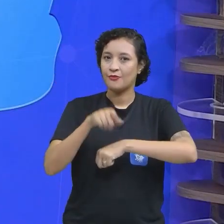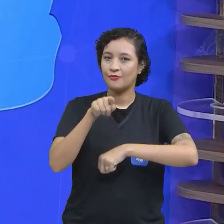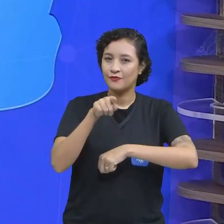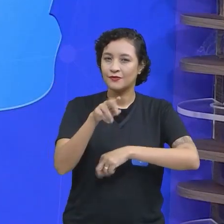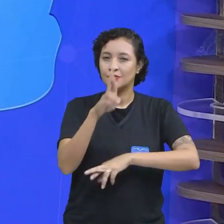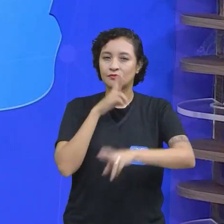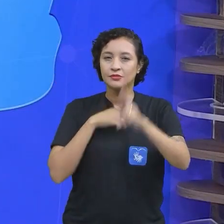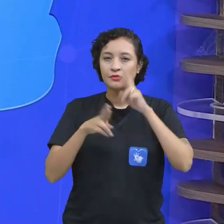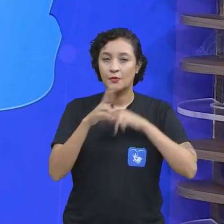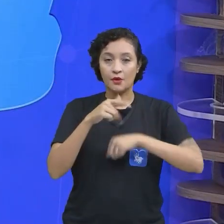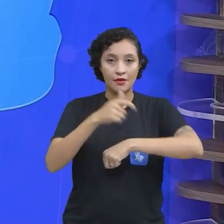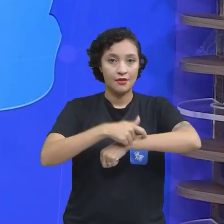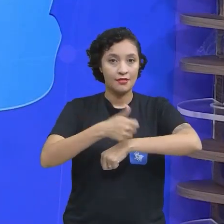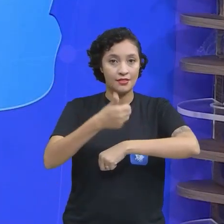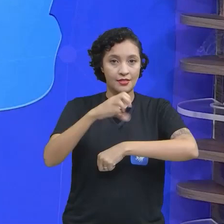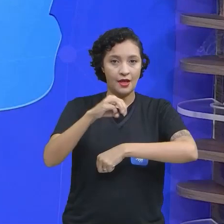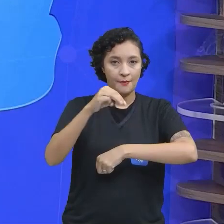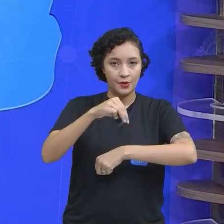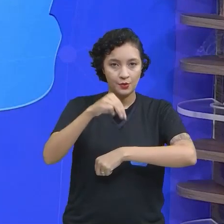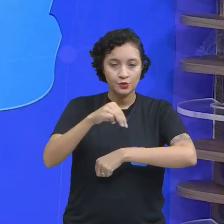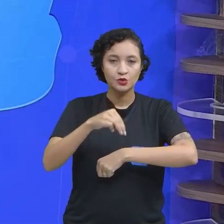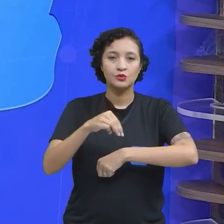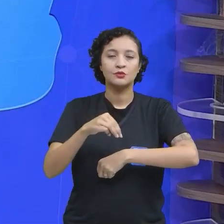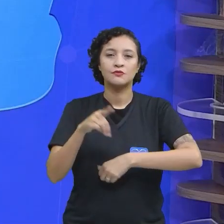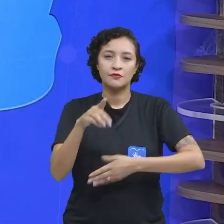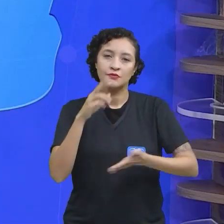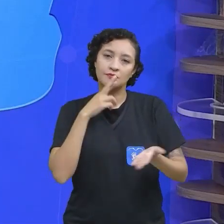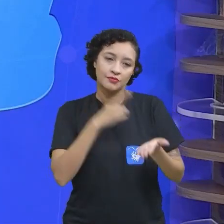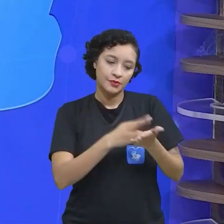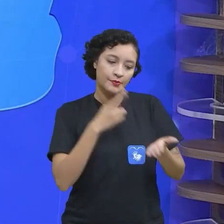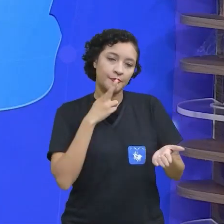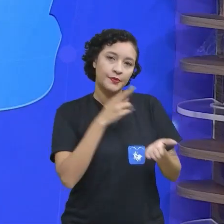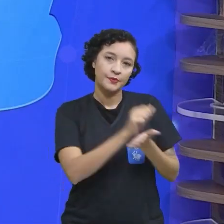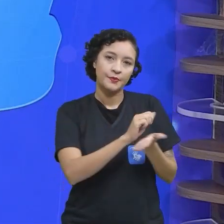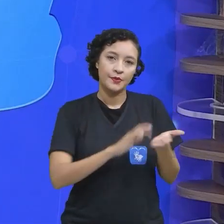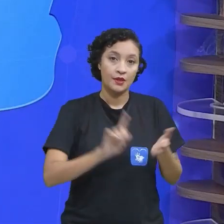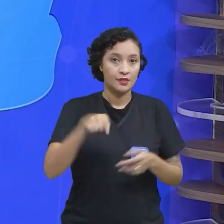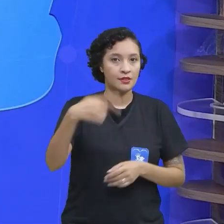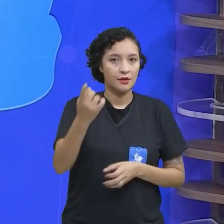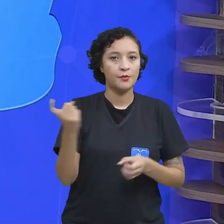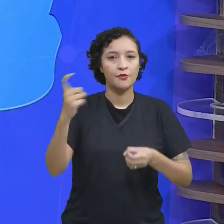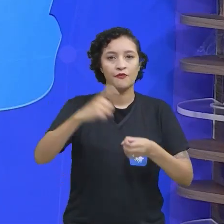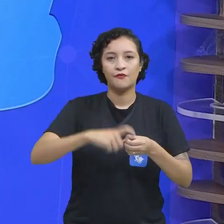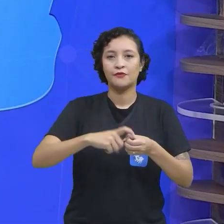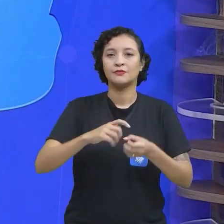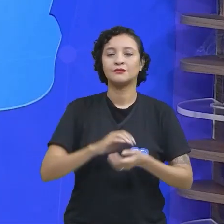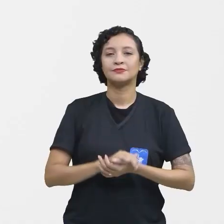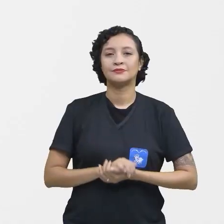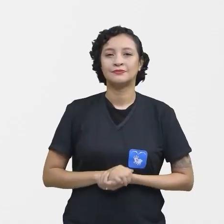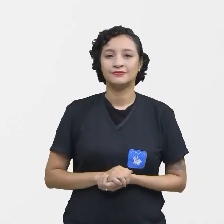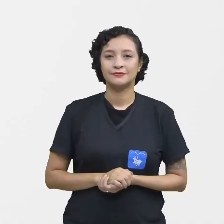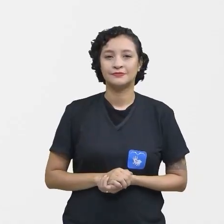10 minutinhos para você. Agilize aí que nós já voltamos para resolver o exercitando, ok?